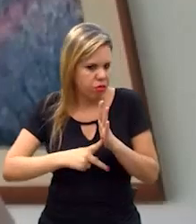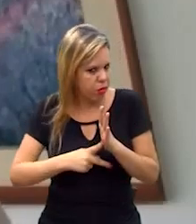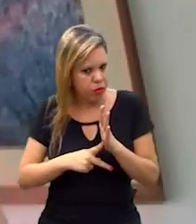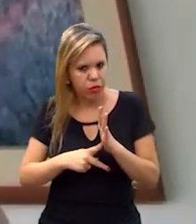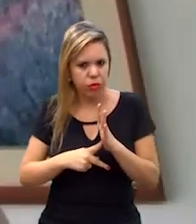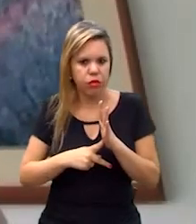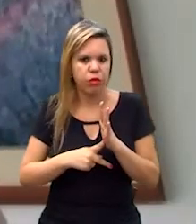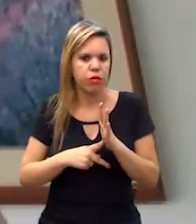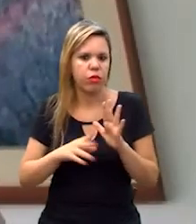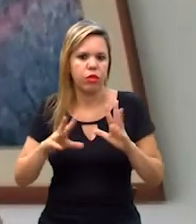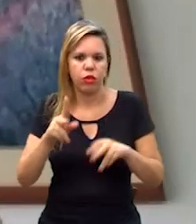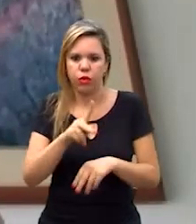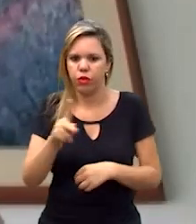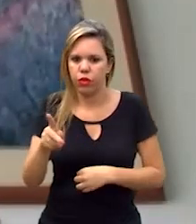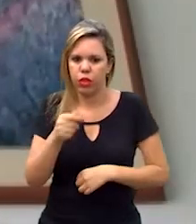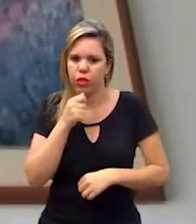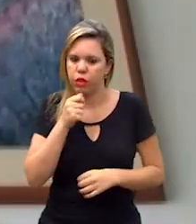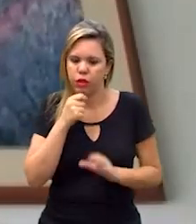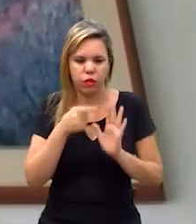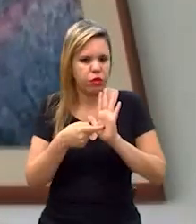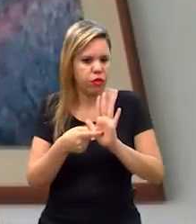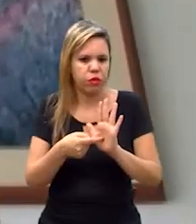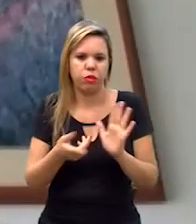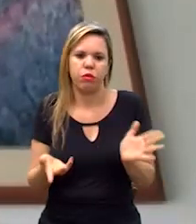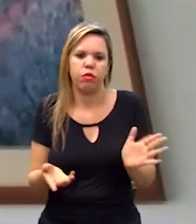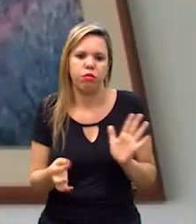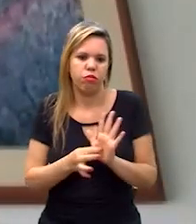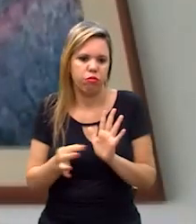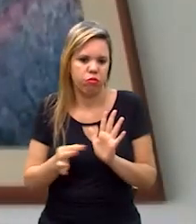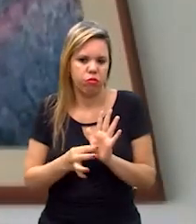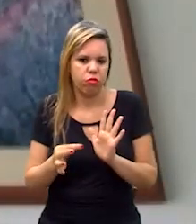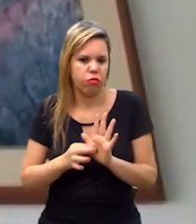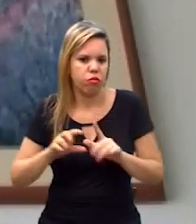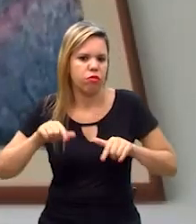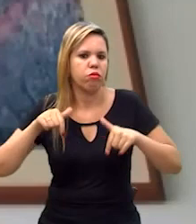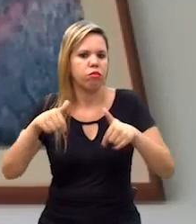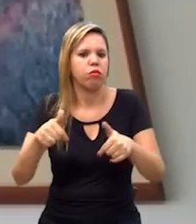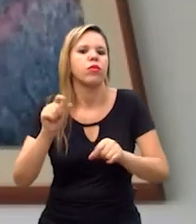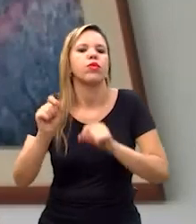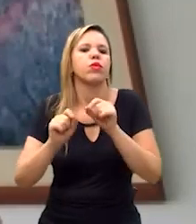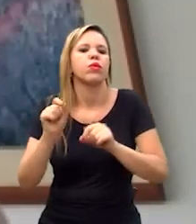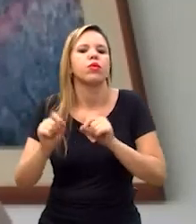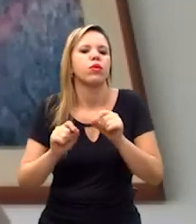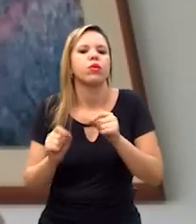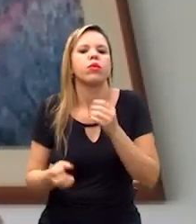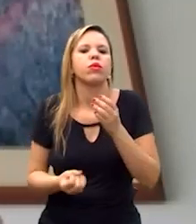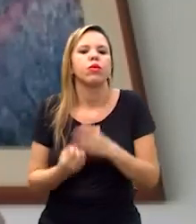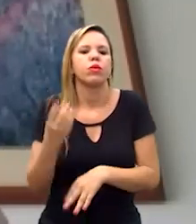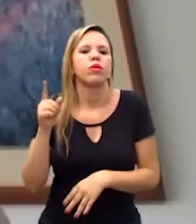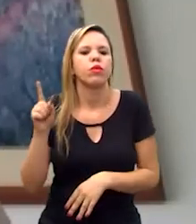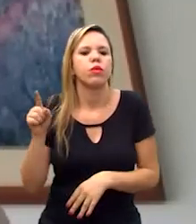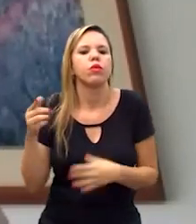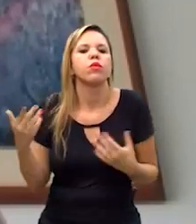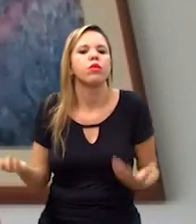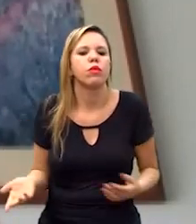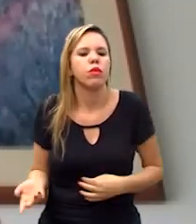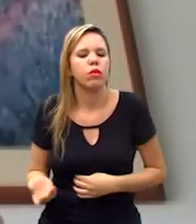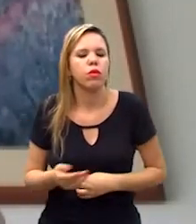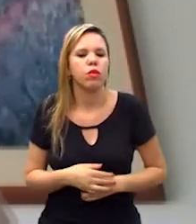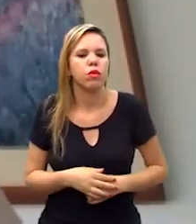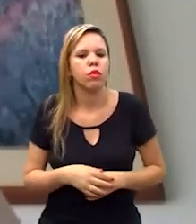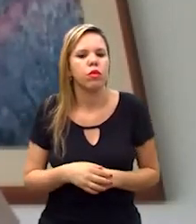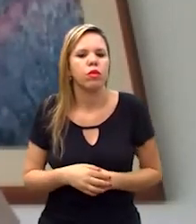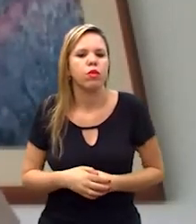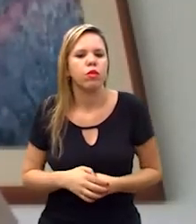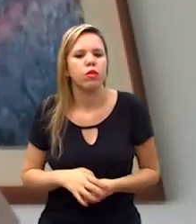os sindicatos patronais não se manifestaram na ação. E o que está ocorrendo lá é